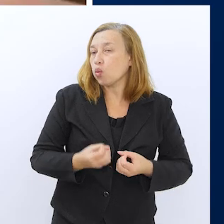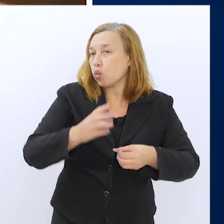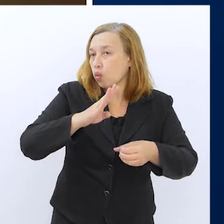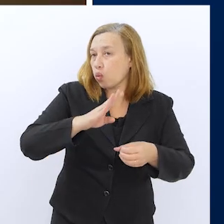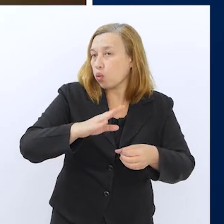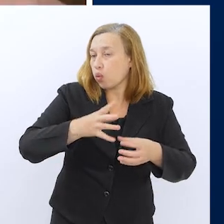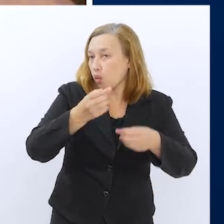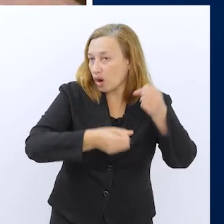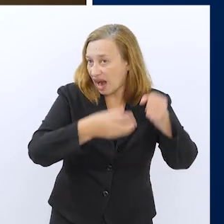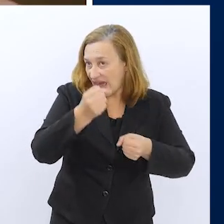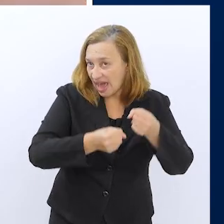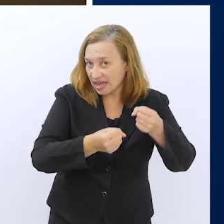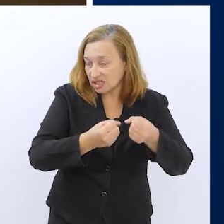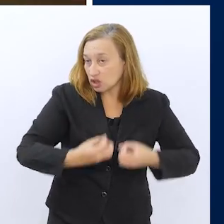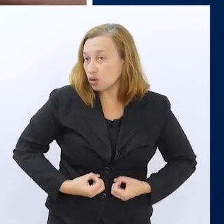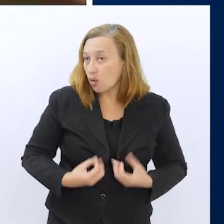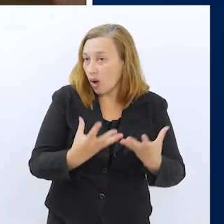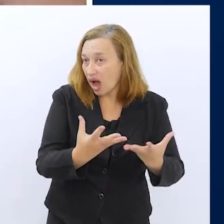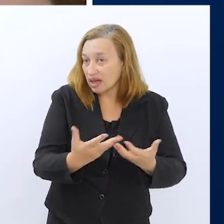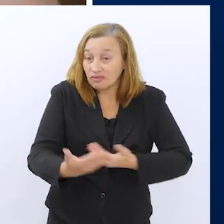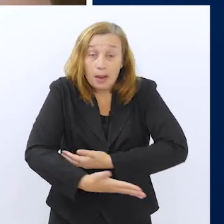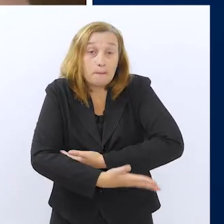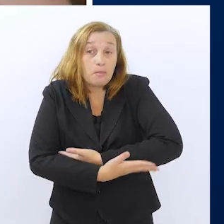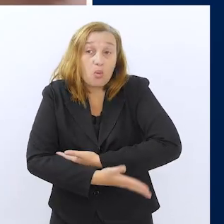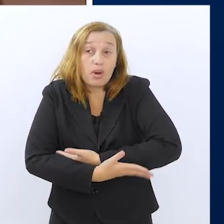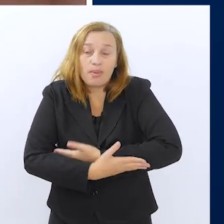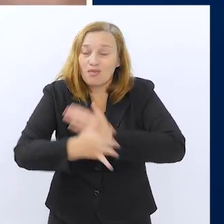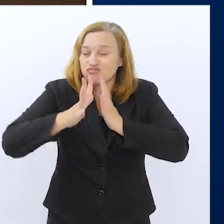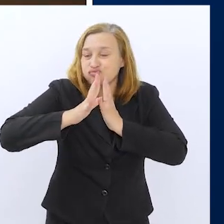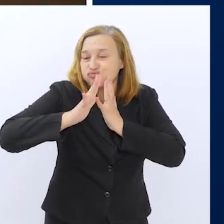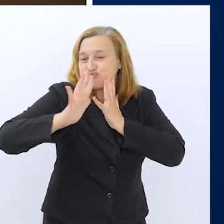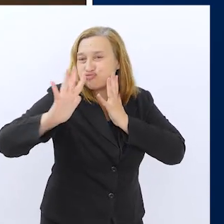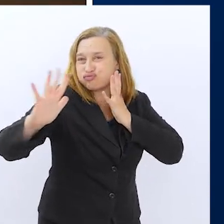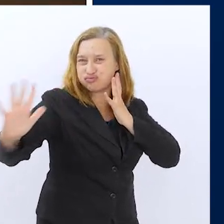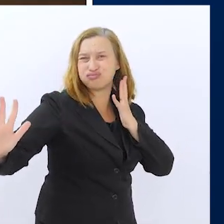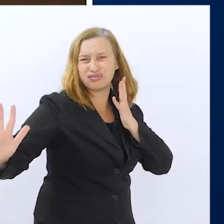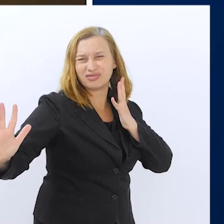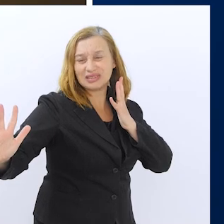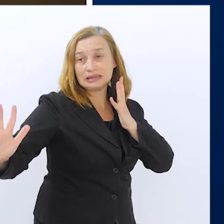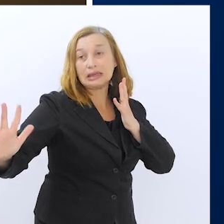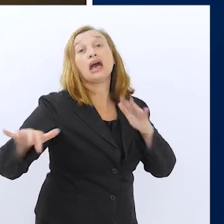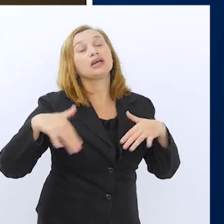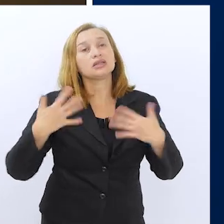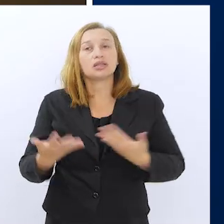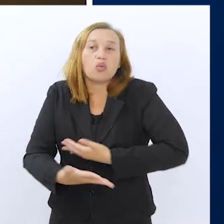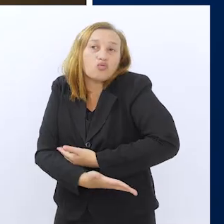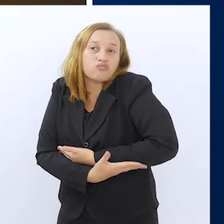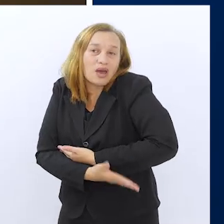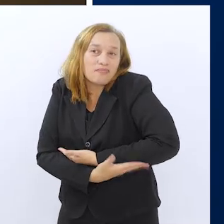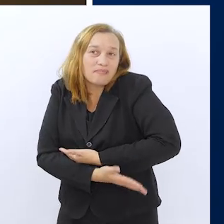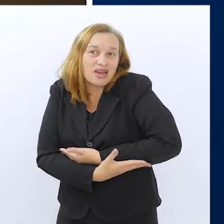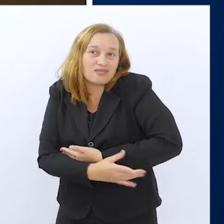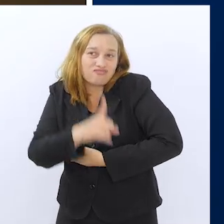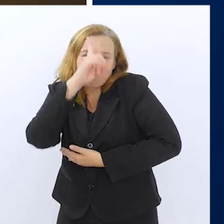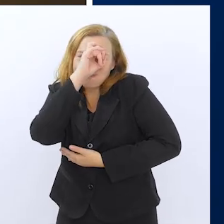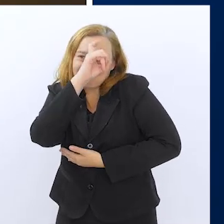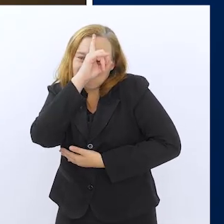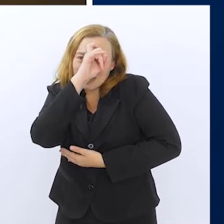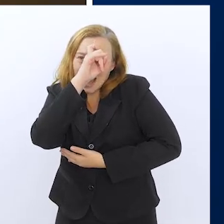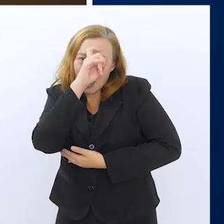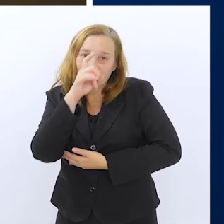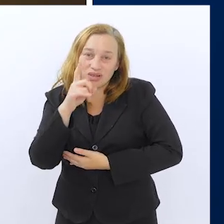sendo doado acaba indo para os bebês que, né, aquela coisa, né, da fila da gravidade. Então, os bebês que